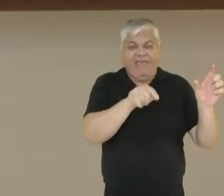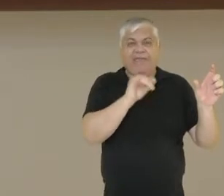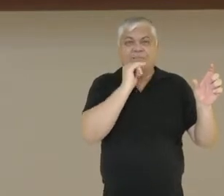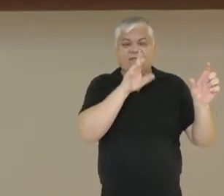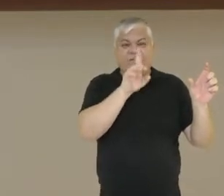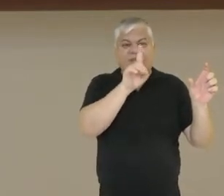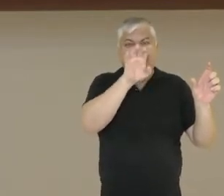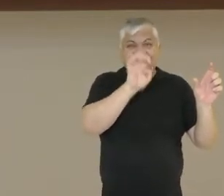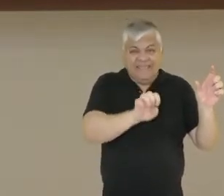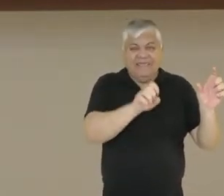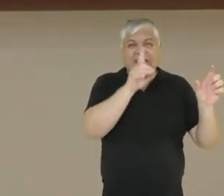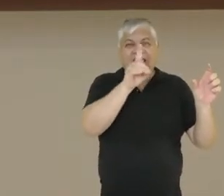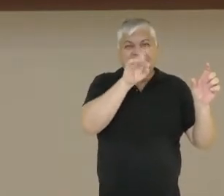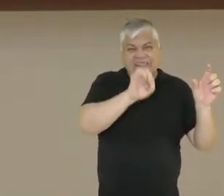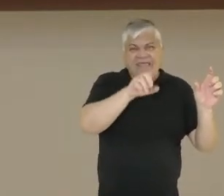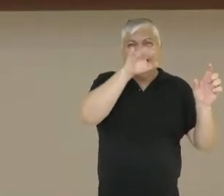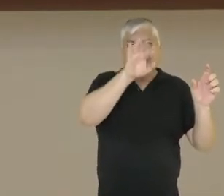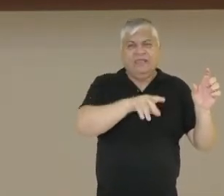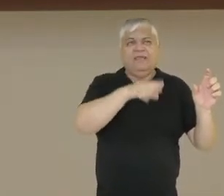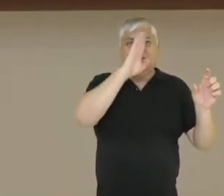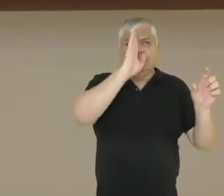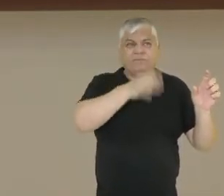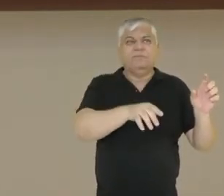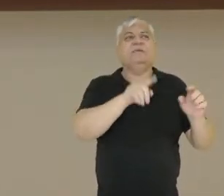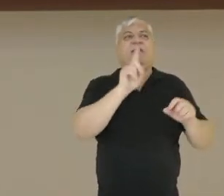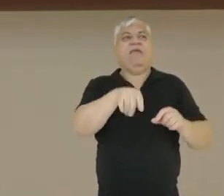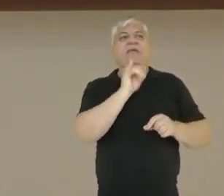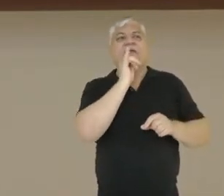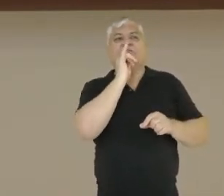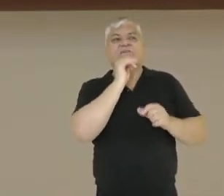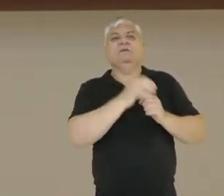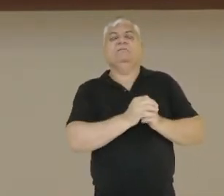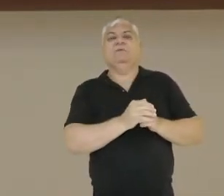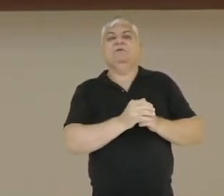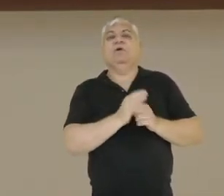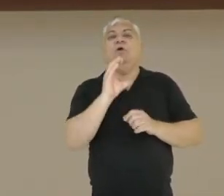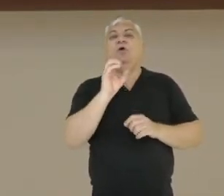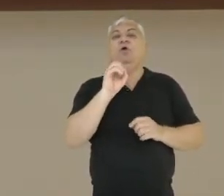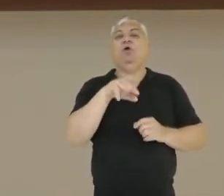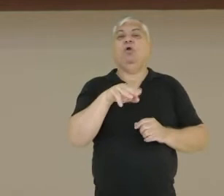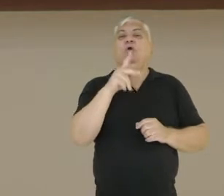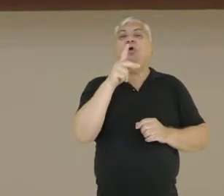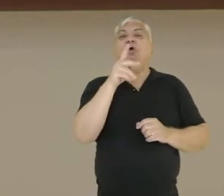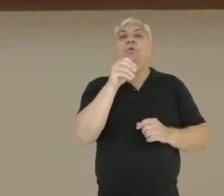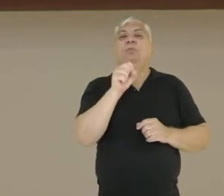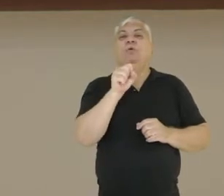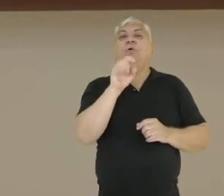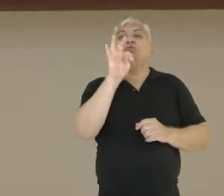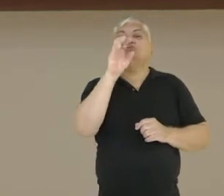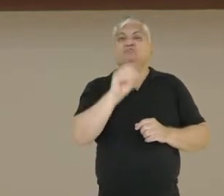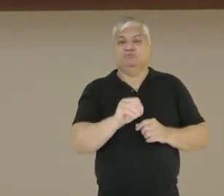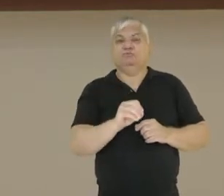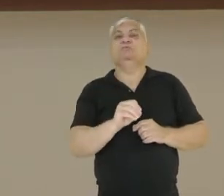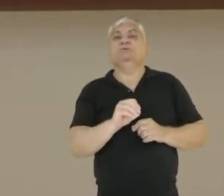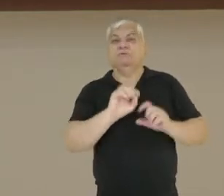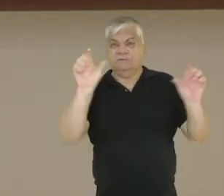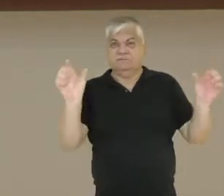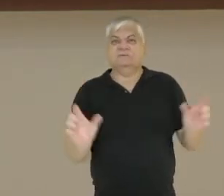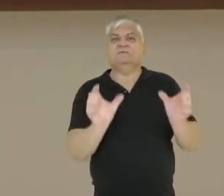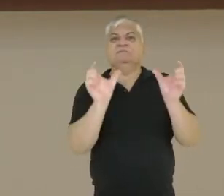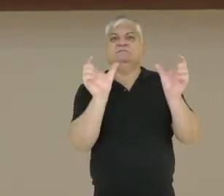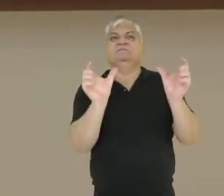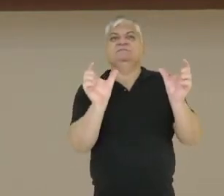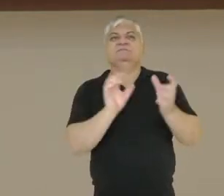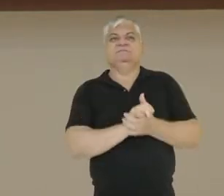por disso, pode ter certeza que se for grande, tiver verbo, é uma oração subordinada